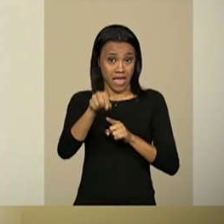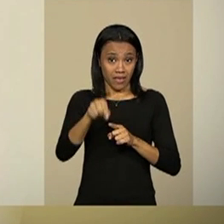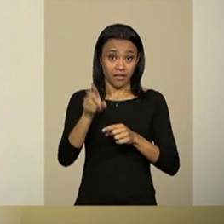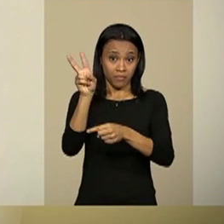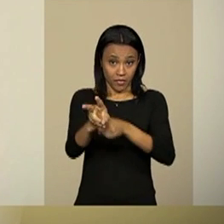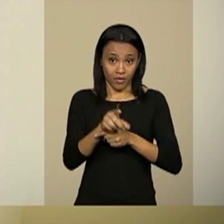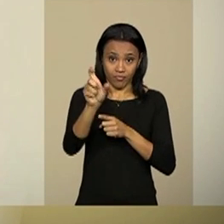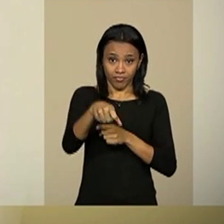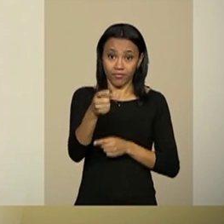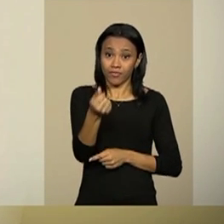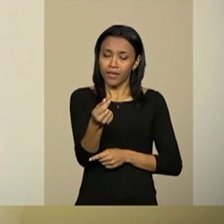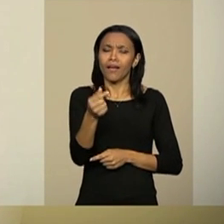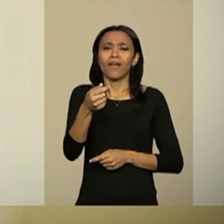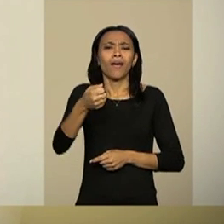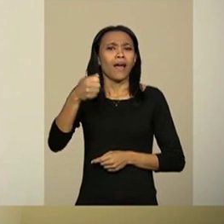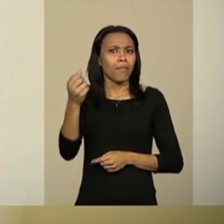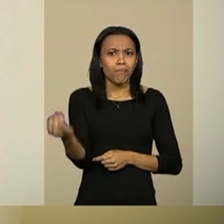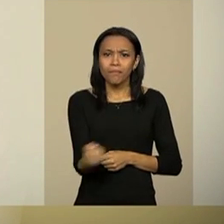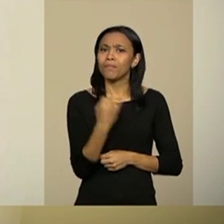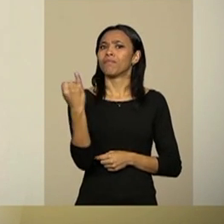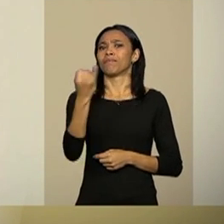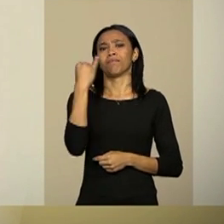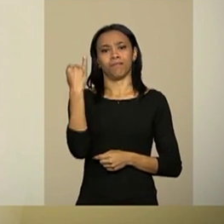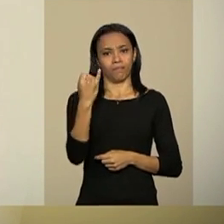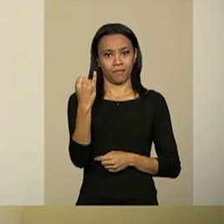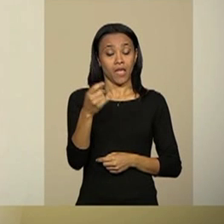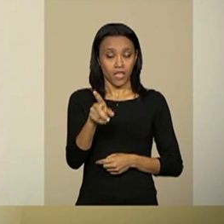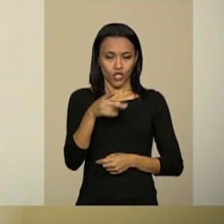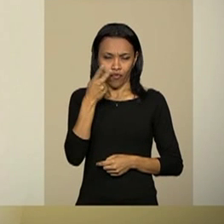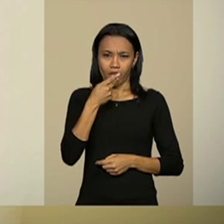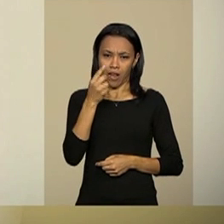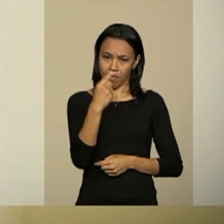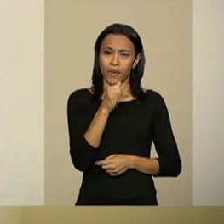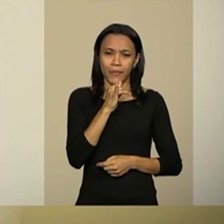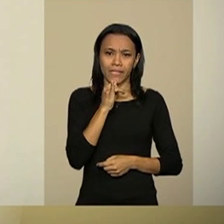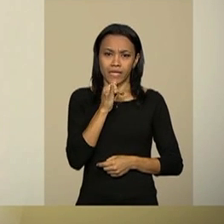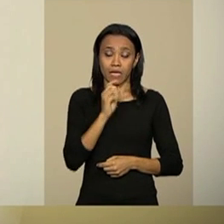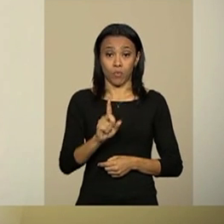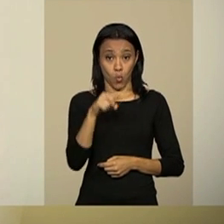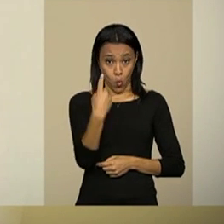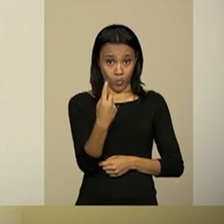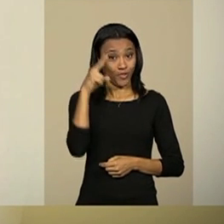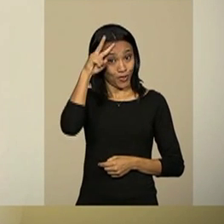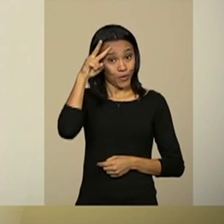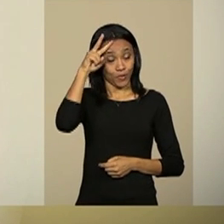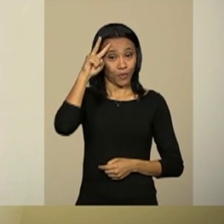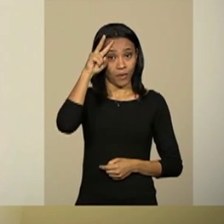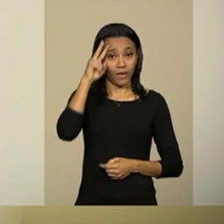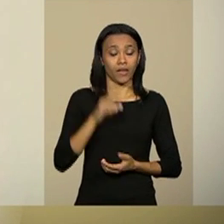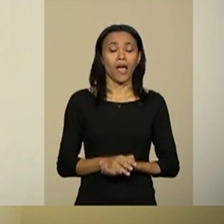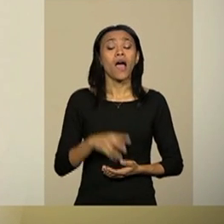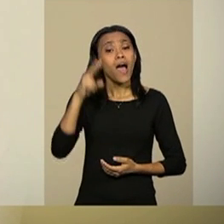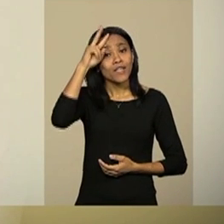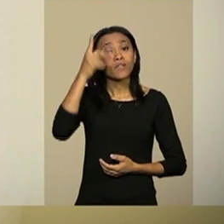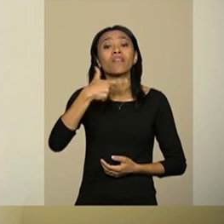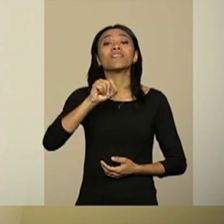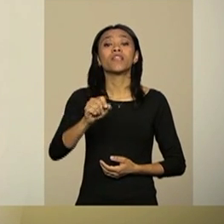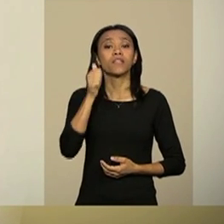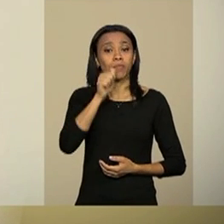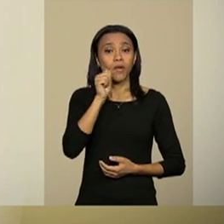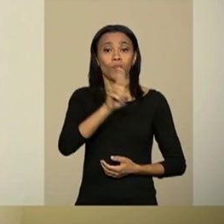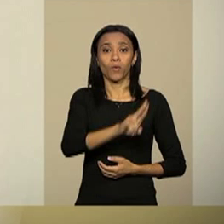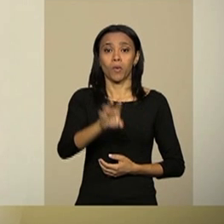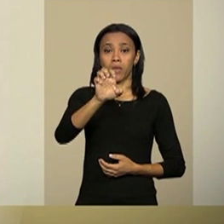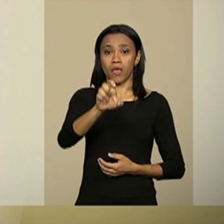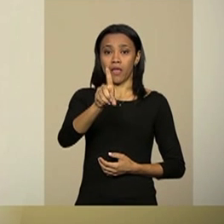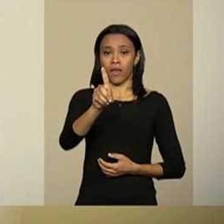faz uma enorme diferença deixa eu te contar por exemplo uma história luciano a história da dona edna